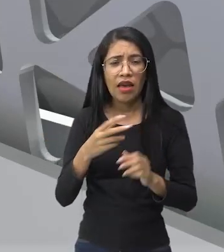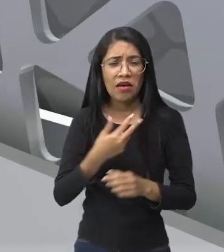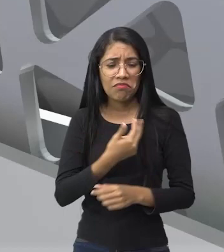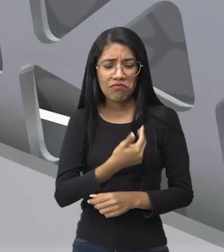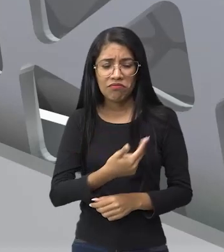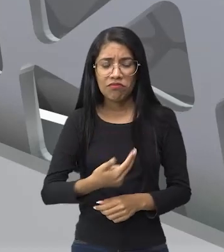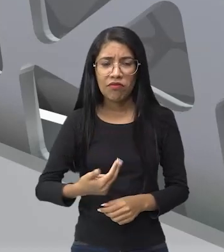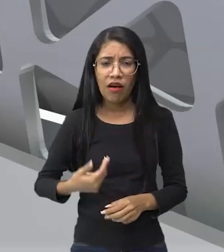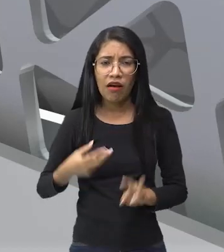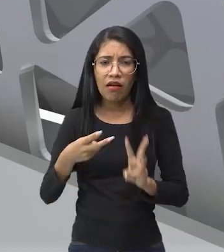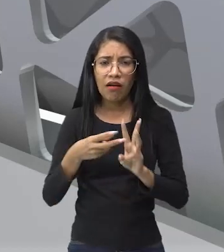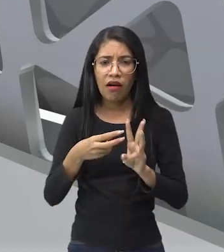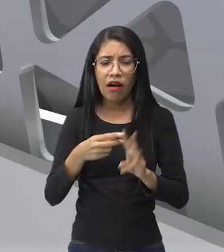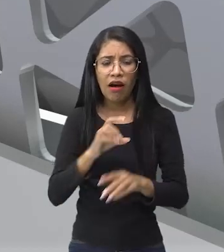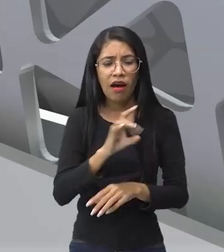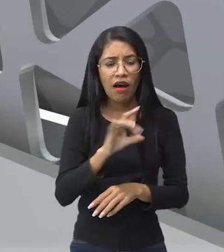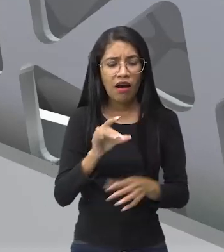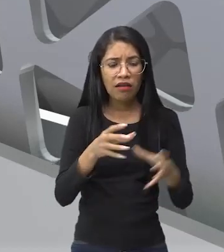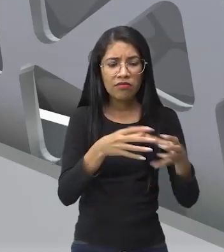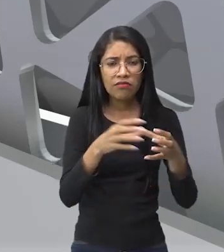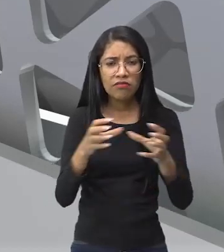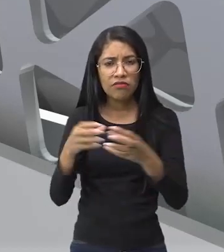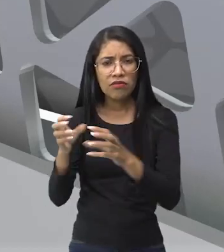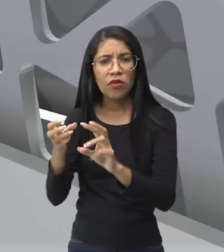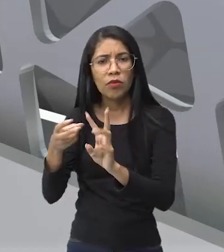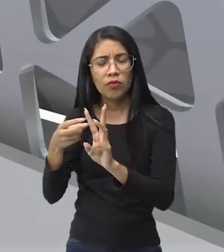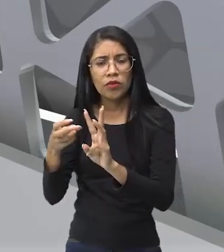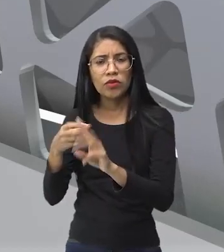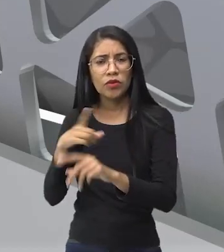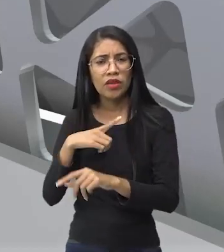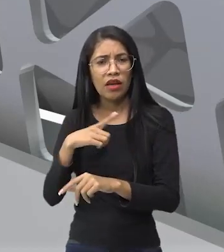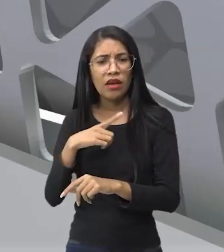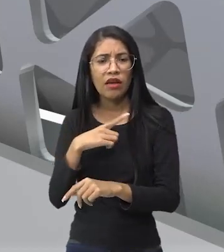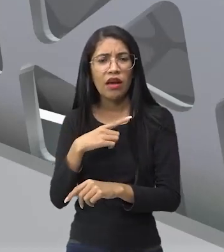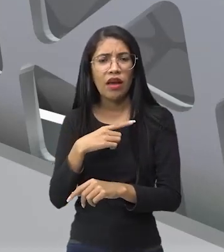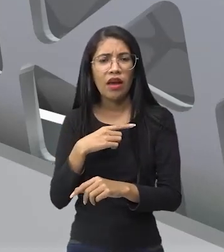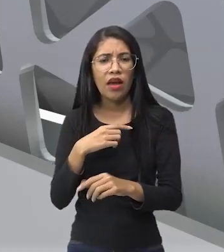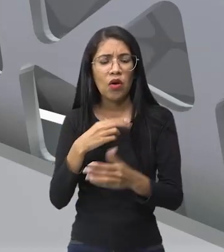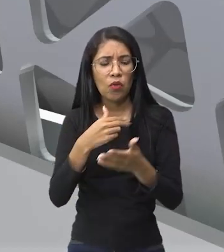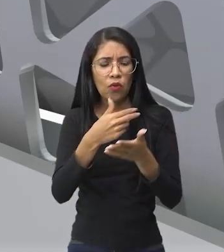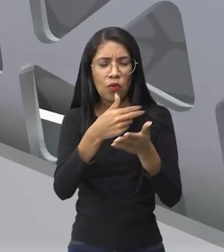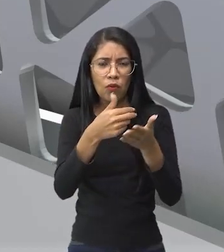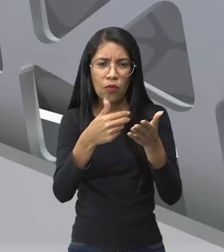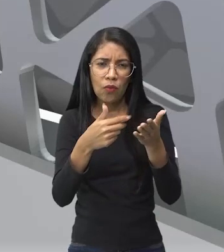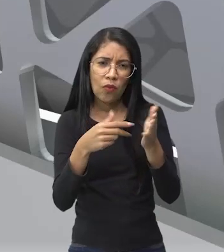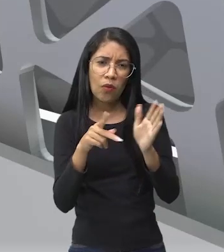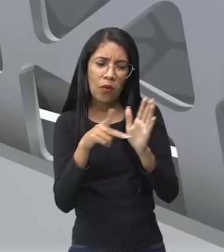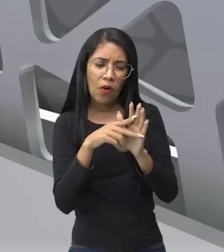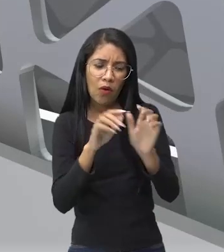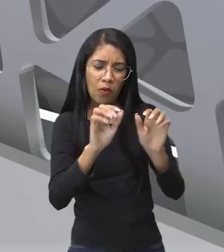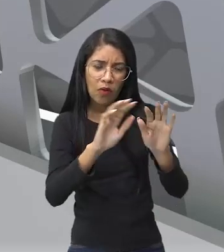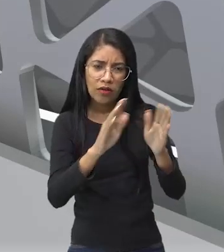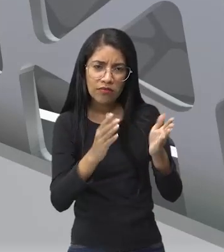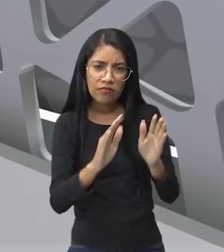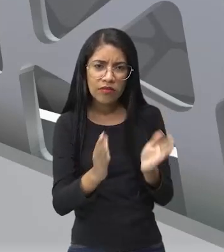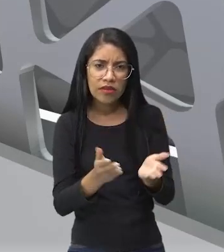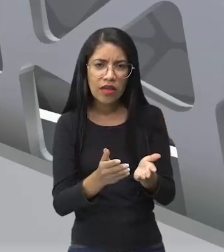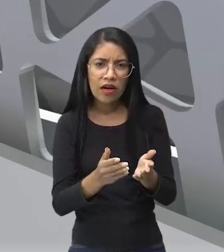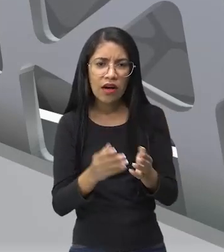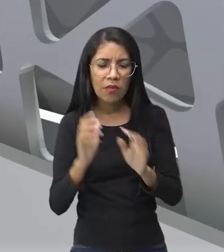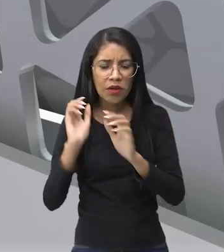indígena. Cada etnia tem a sua. Cada etnia tem a sua forma de fazer o seu desenho na sua cerâmica, o